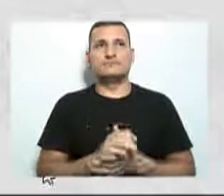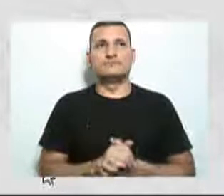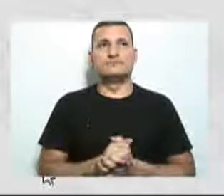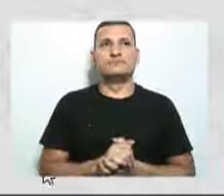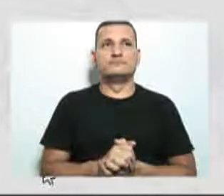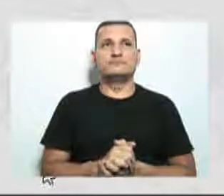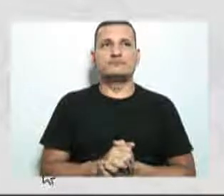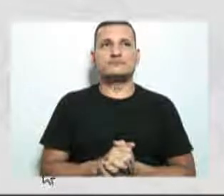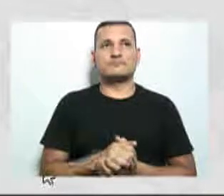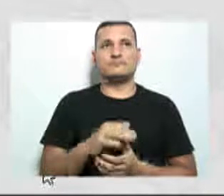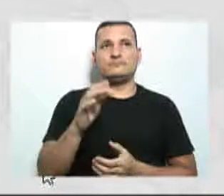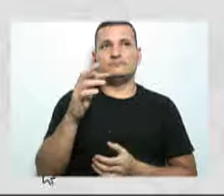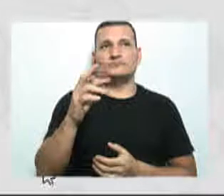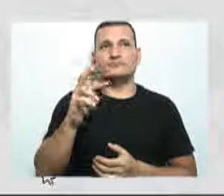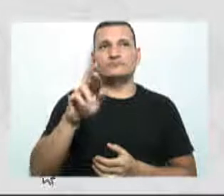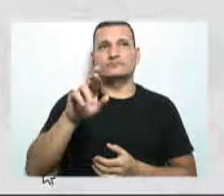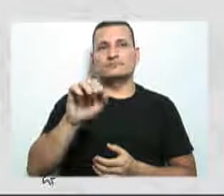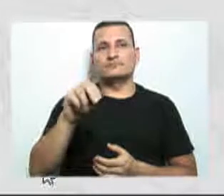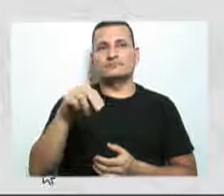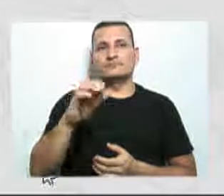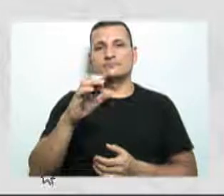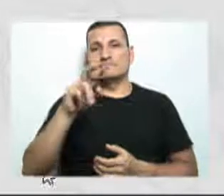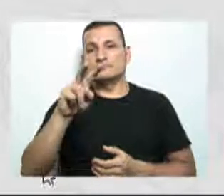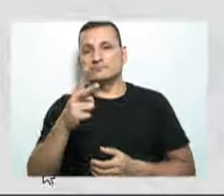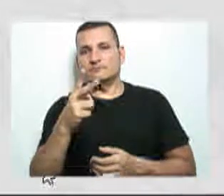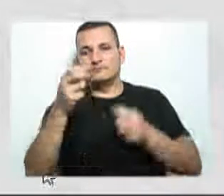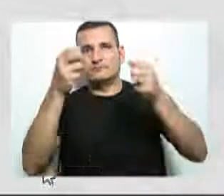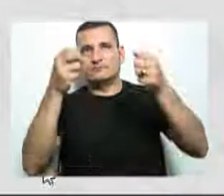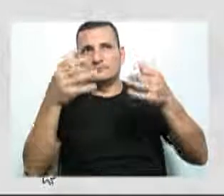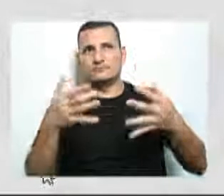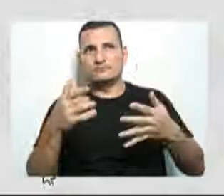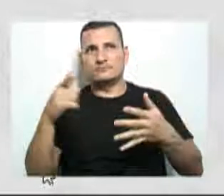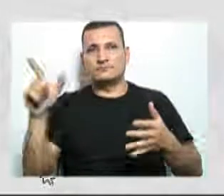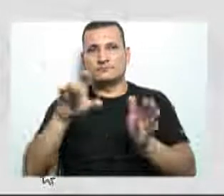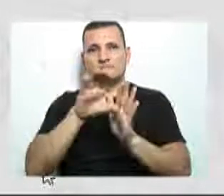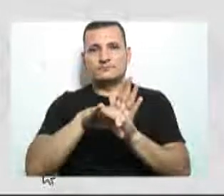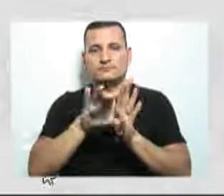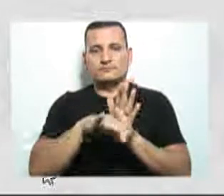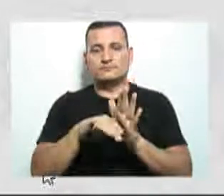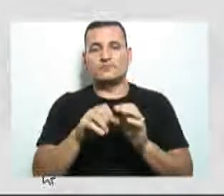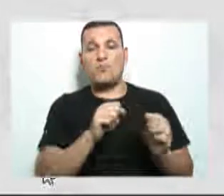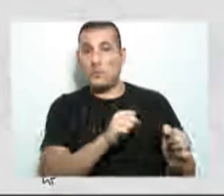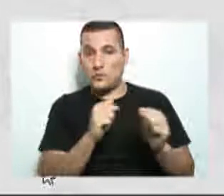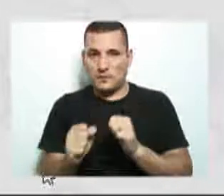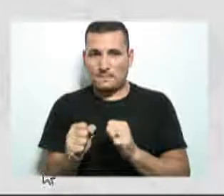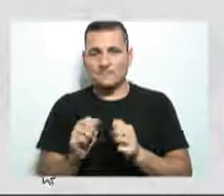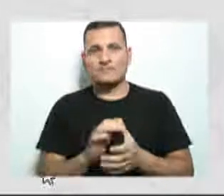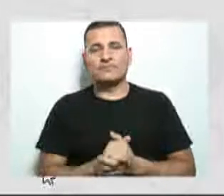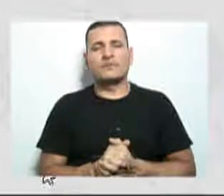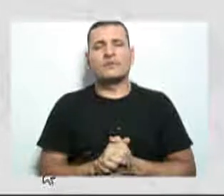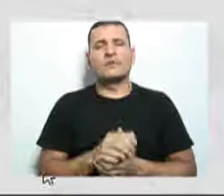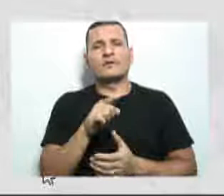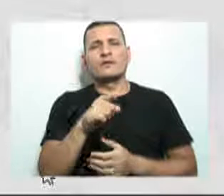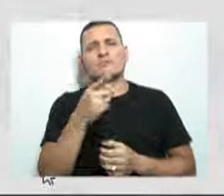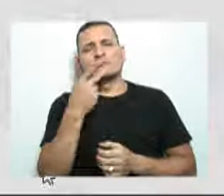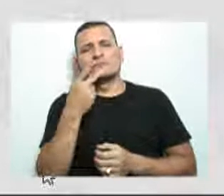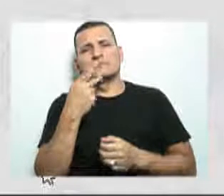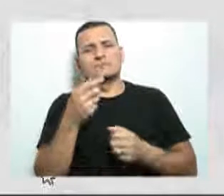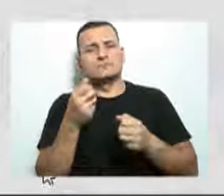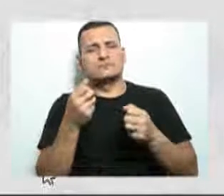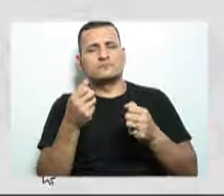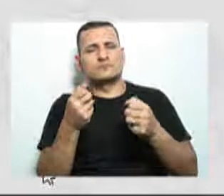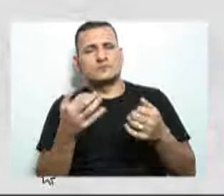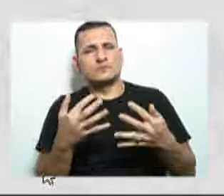o Heaven aí, propõe um outro conceito de poder. Os autores sustentam que a melhor forma de avaliar o poder